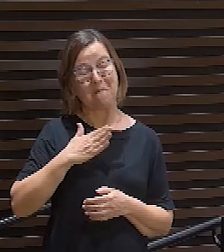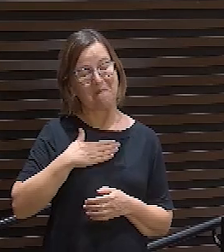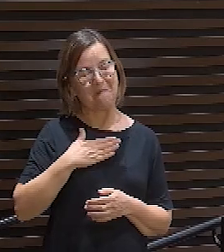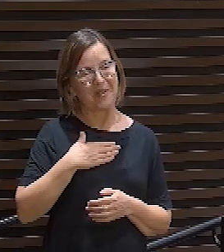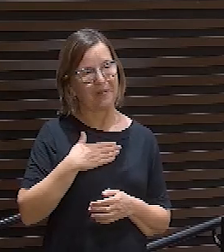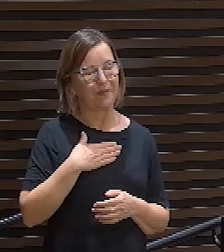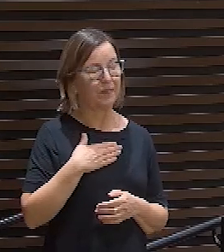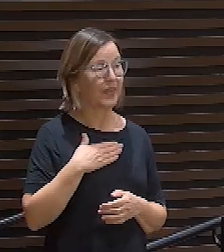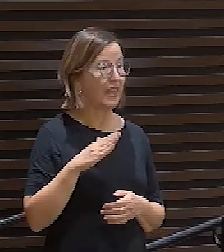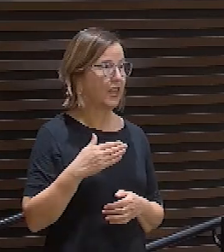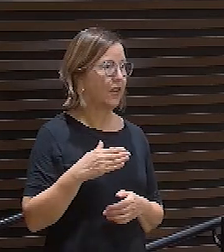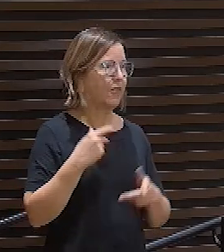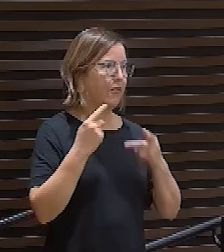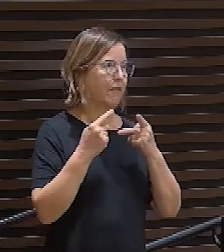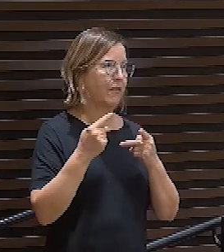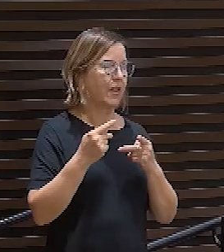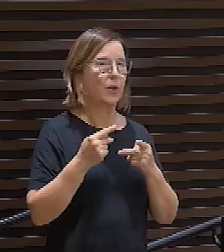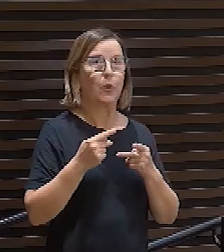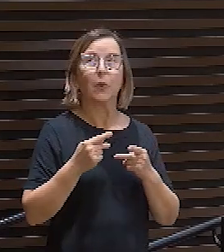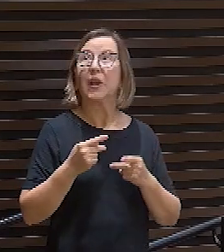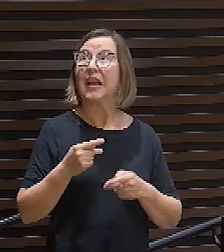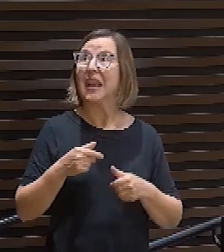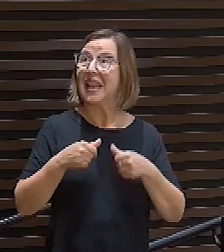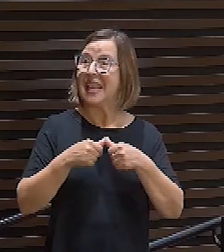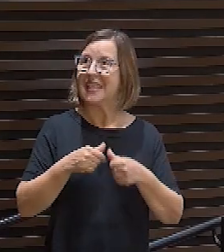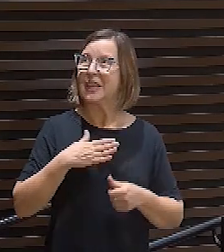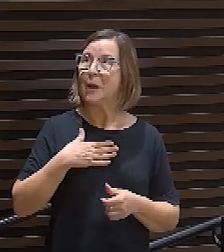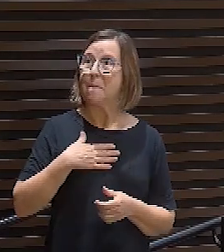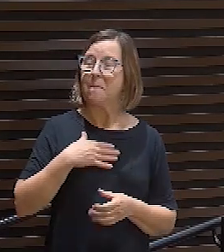falo, meu Pai, essa minha justiça